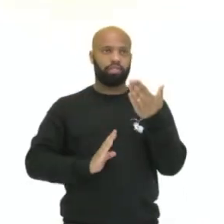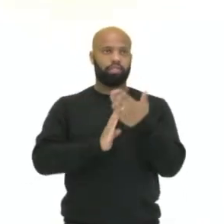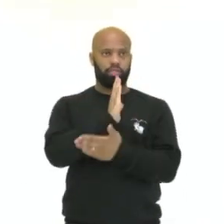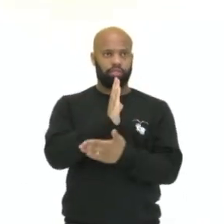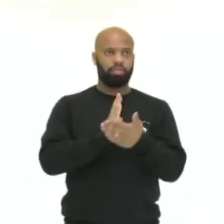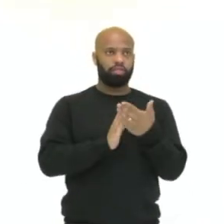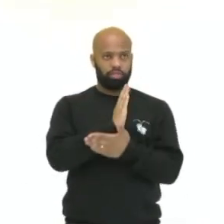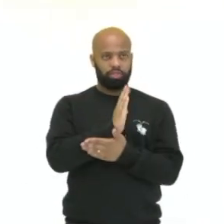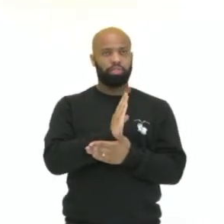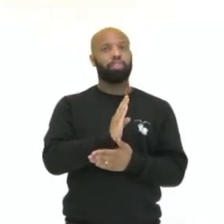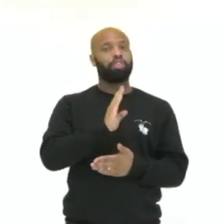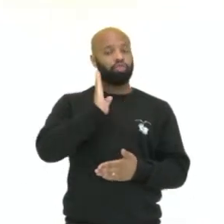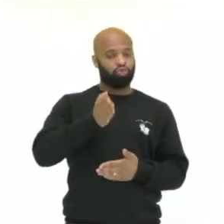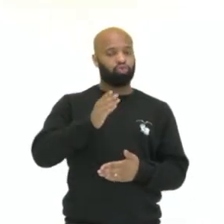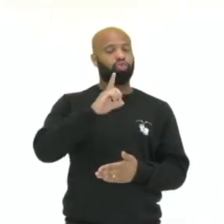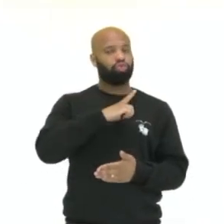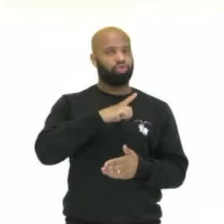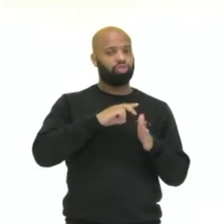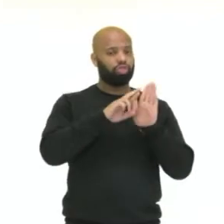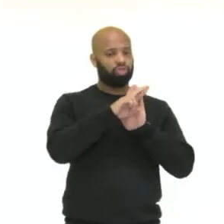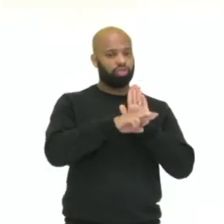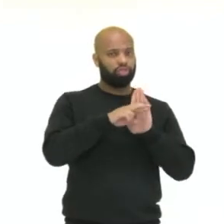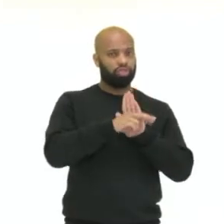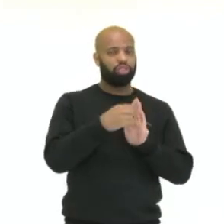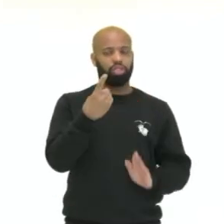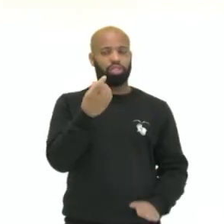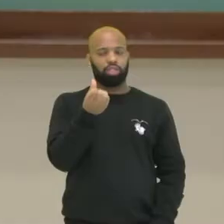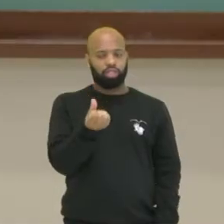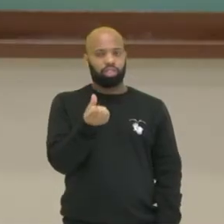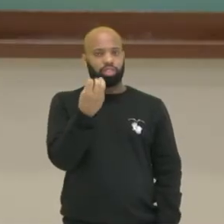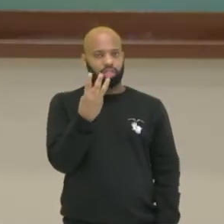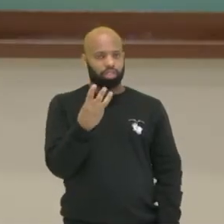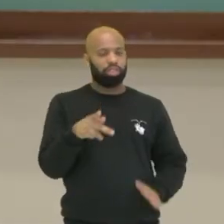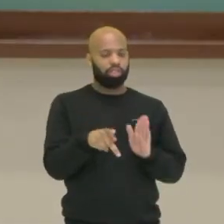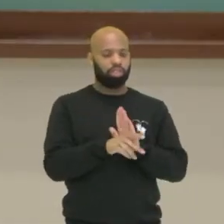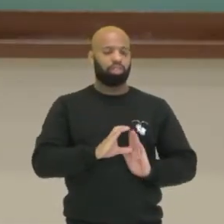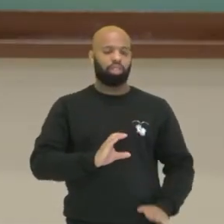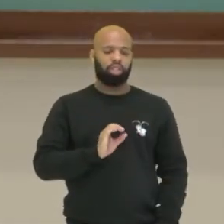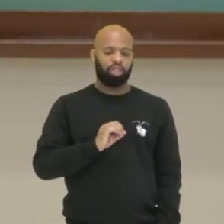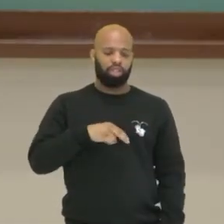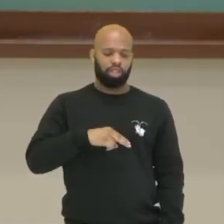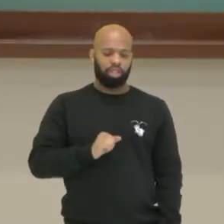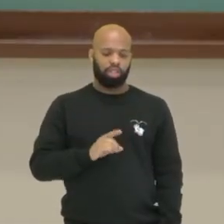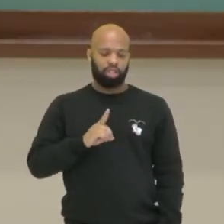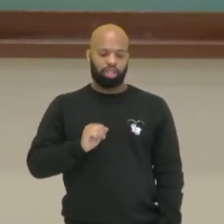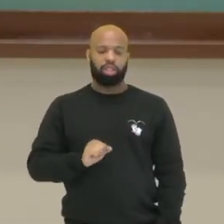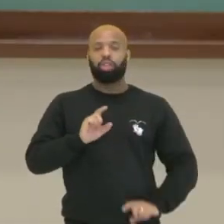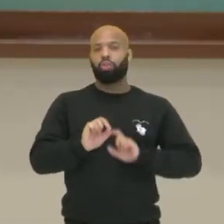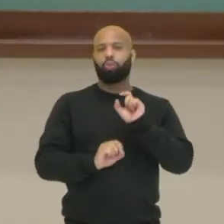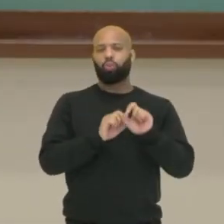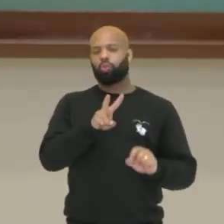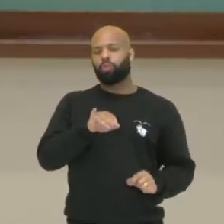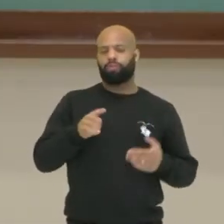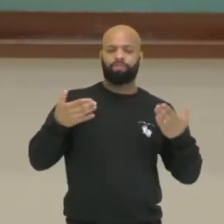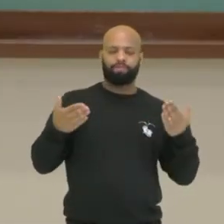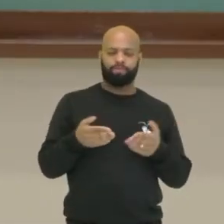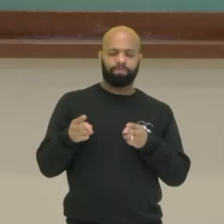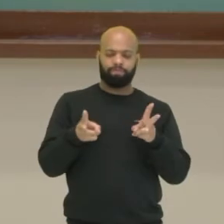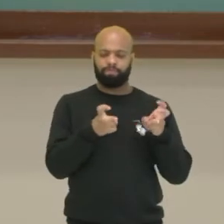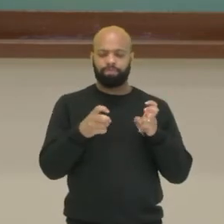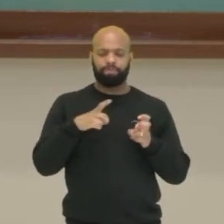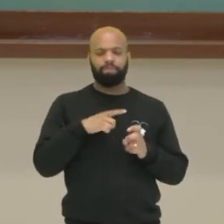publicação, portanto, da Resolução 163 do CONANDA. Então, aqui o que nós vamos observar agora aqui é